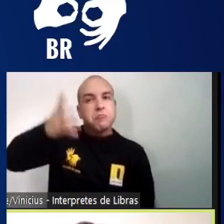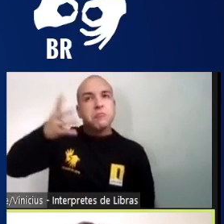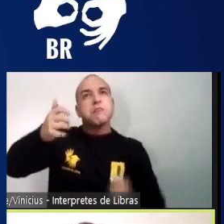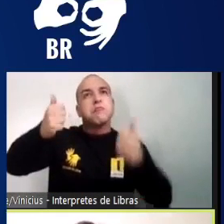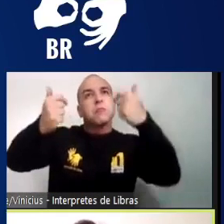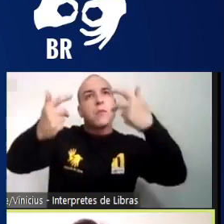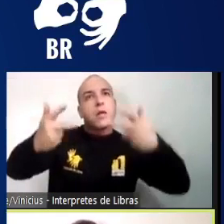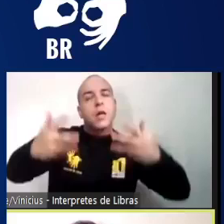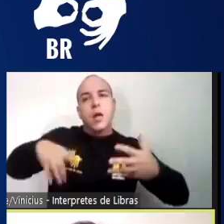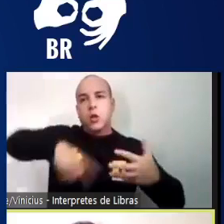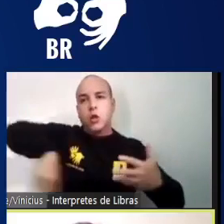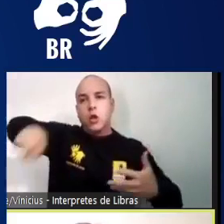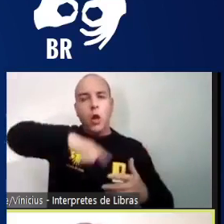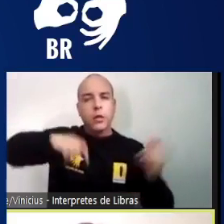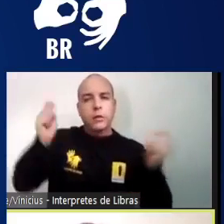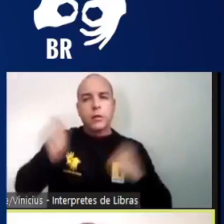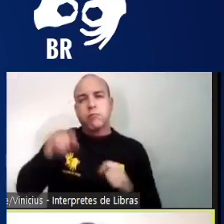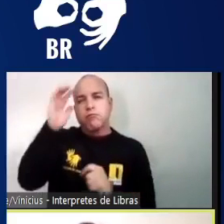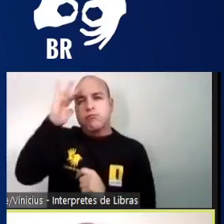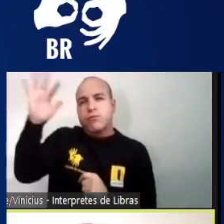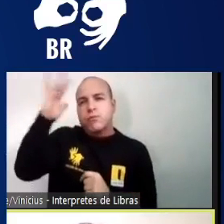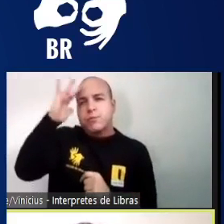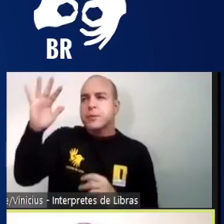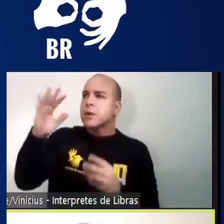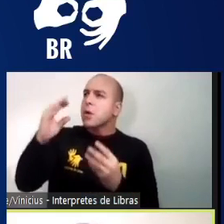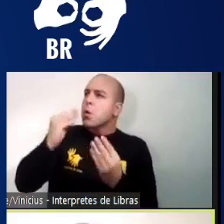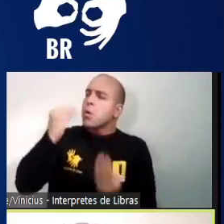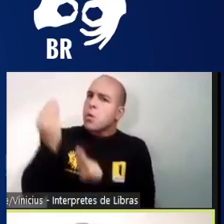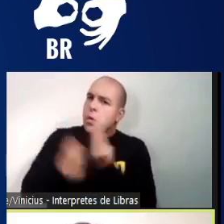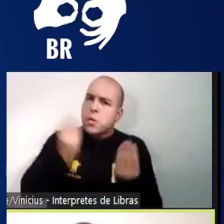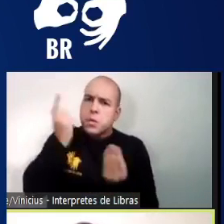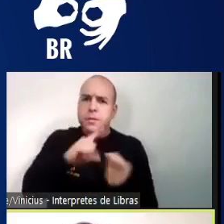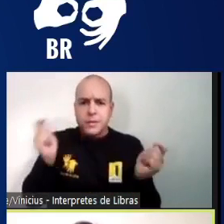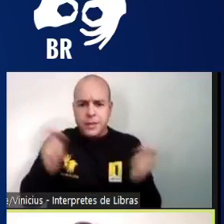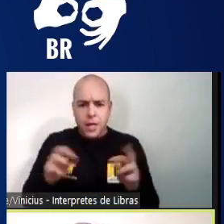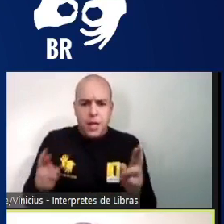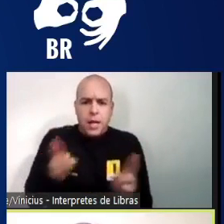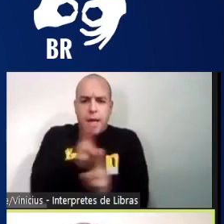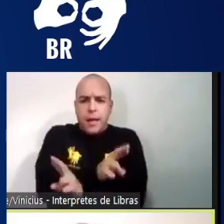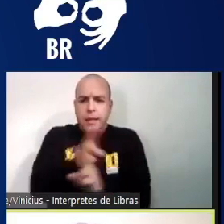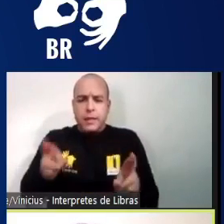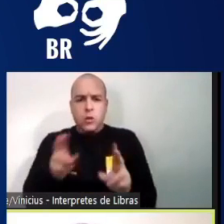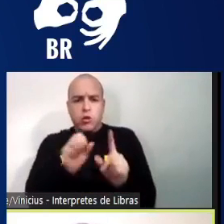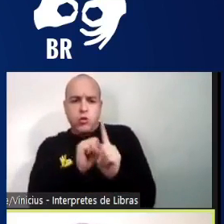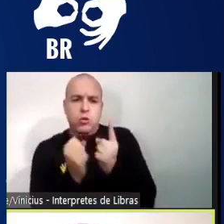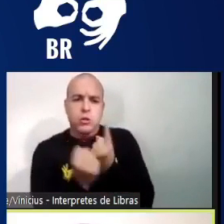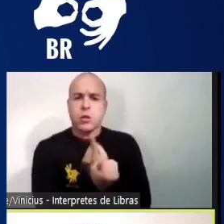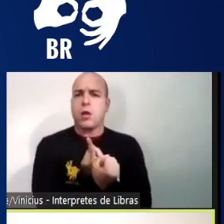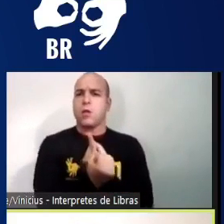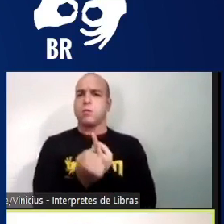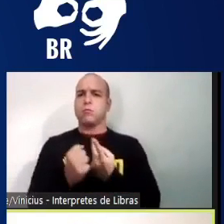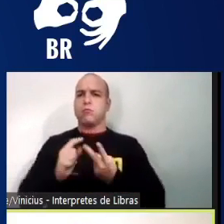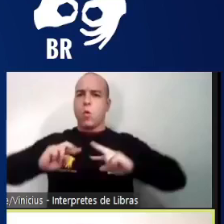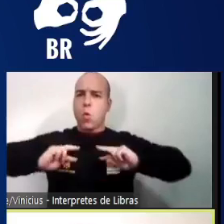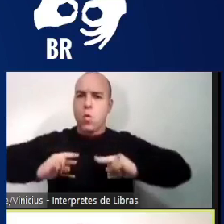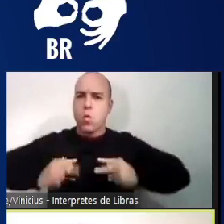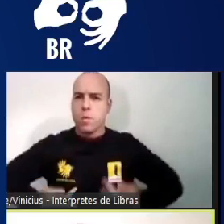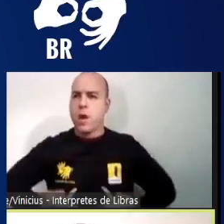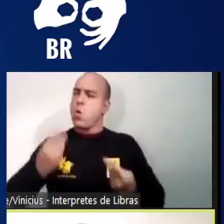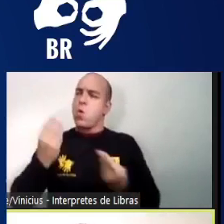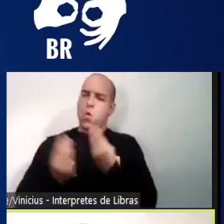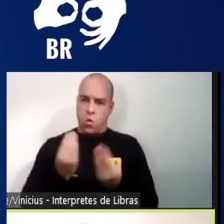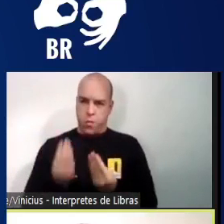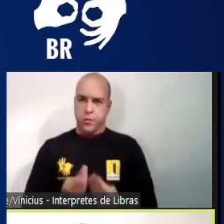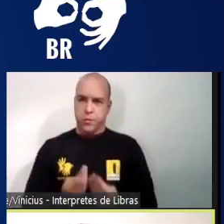nova perspectiva sobre as relações sociais e humanas, principalmente. Bem, falando um pouquinho da